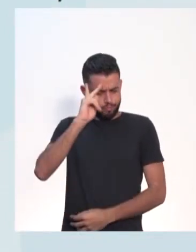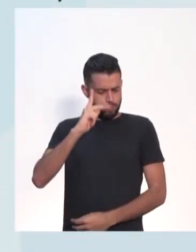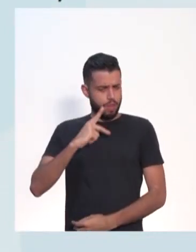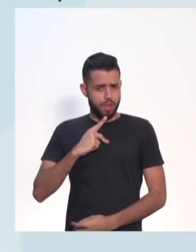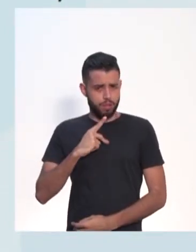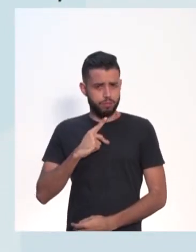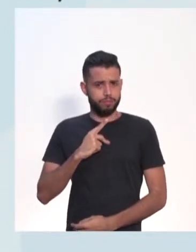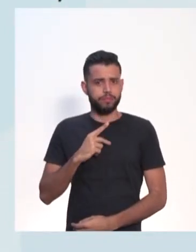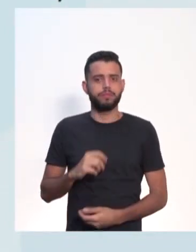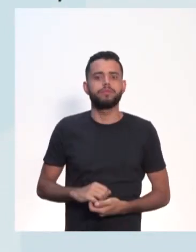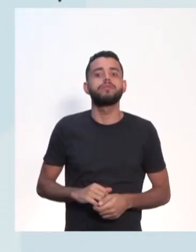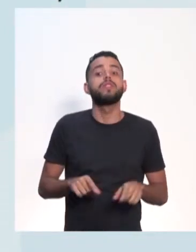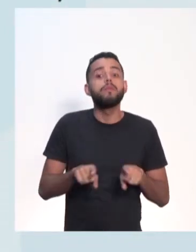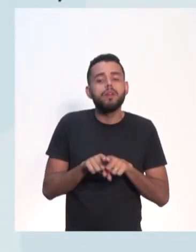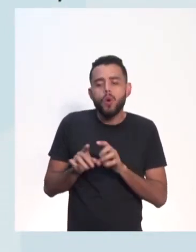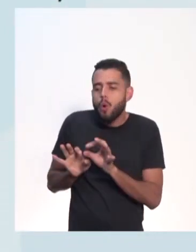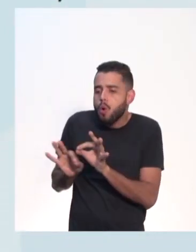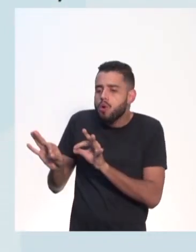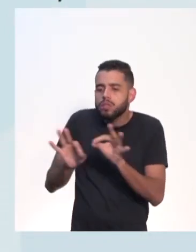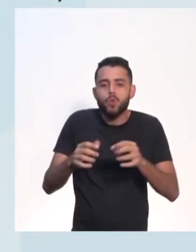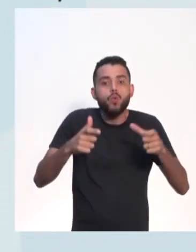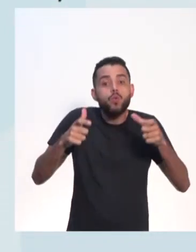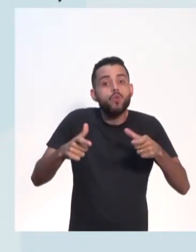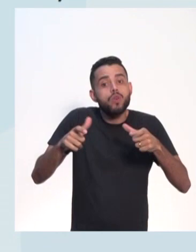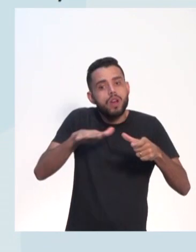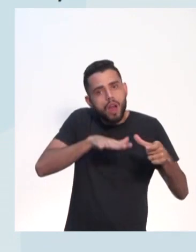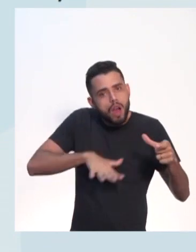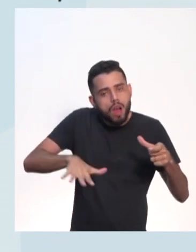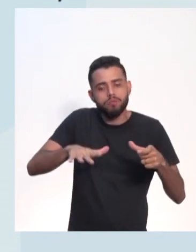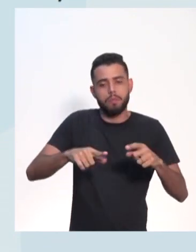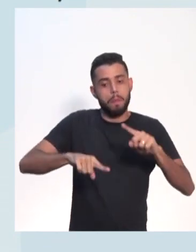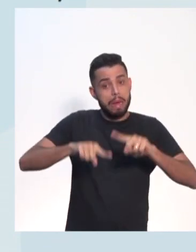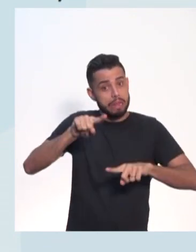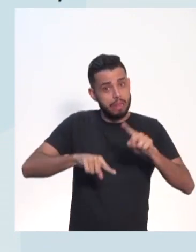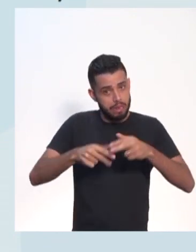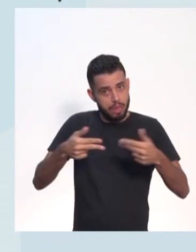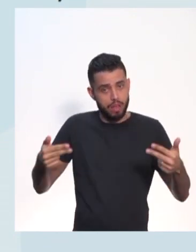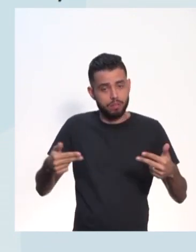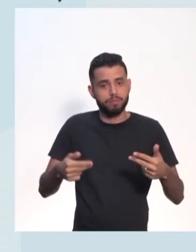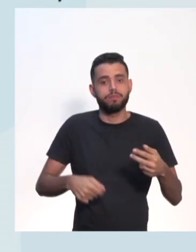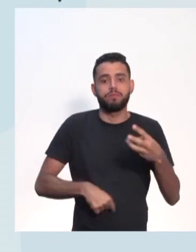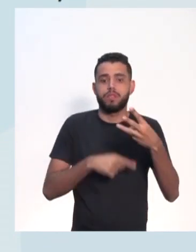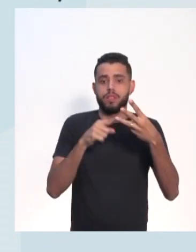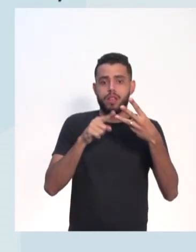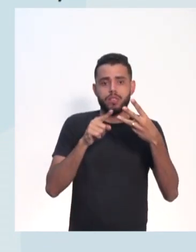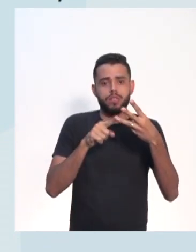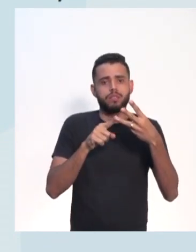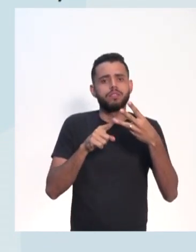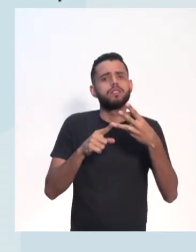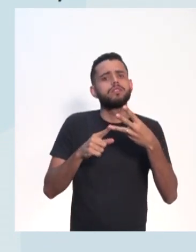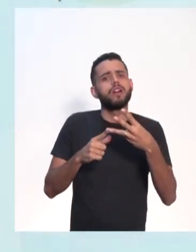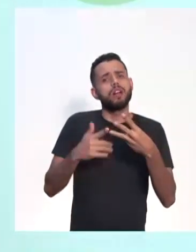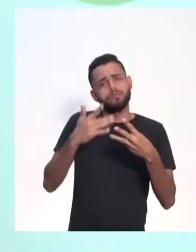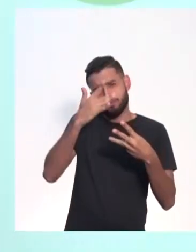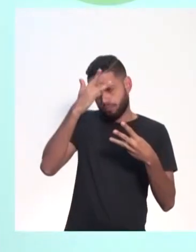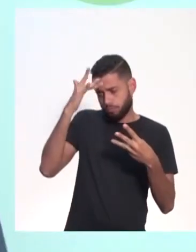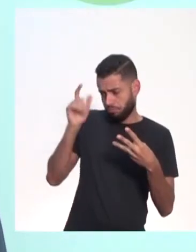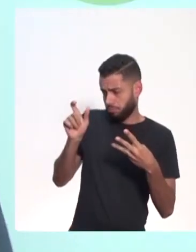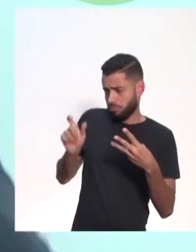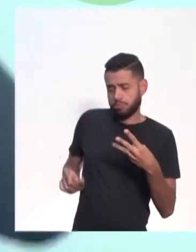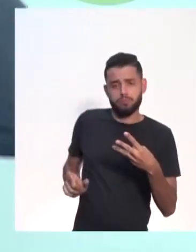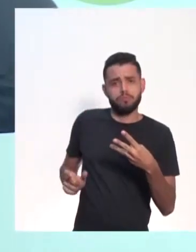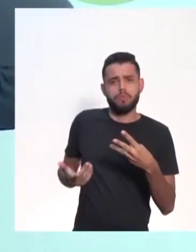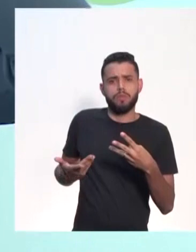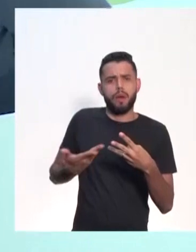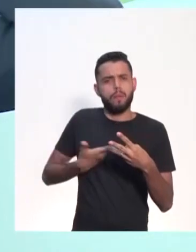O segundo, a organização do espaço e dos materiais. E terceiro, os parceiros de estudos.